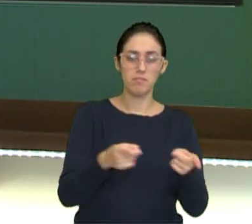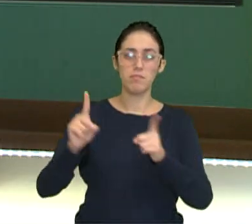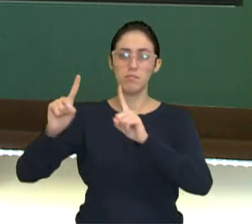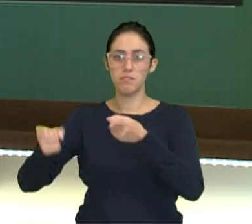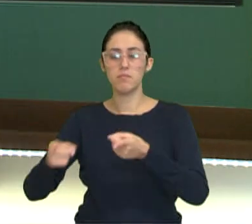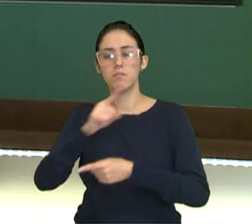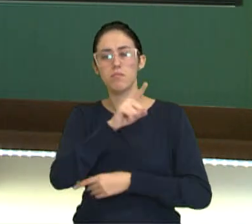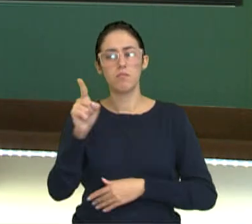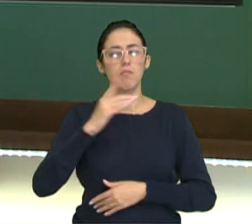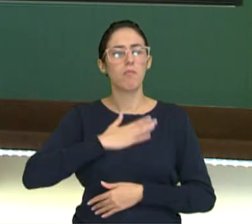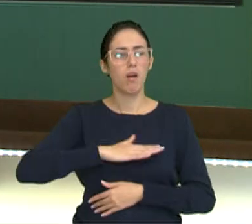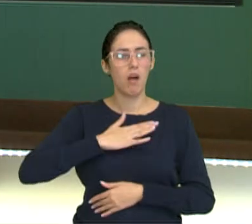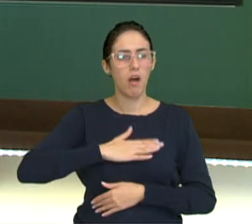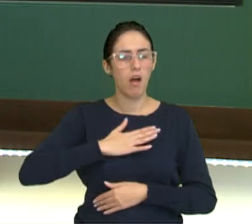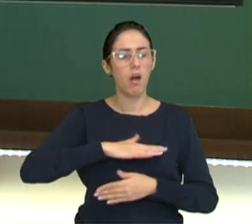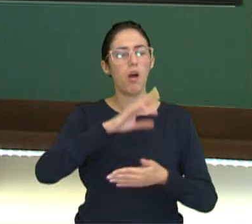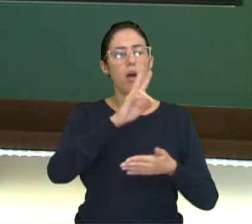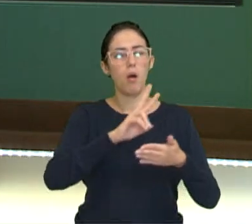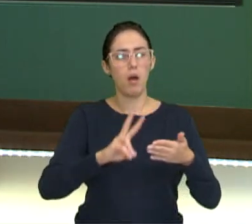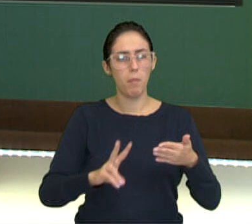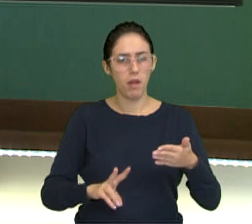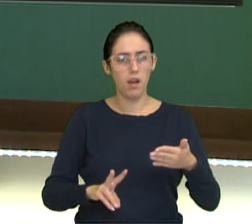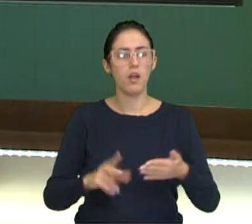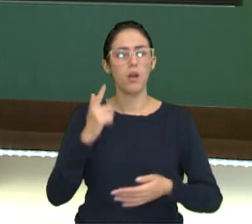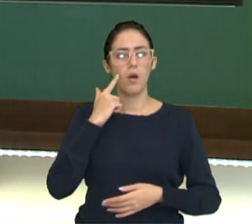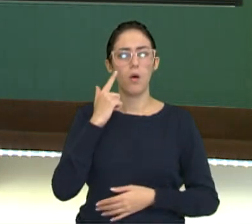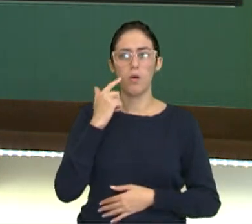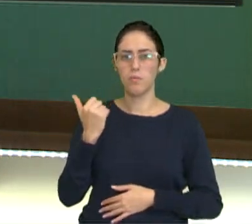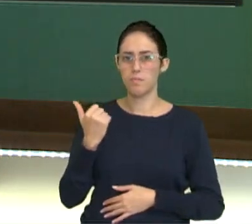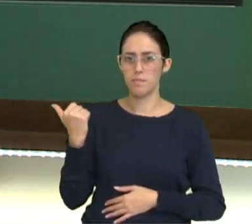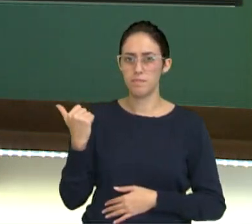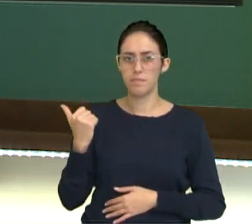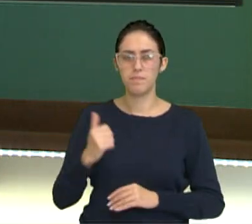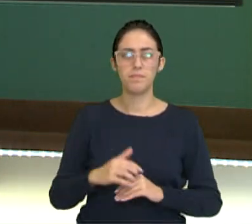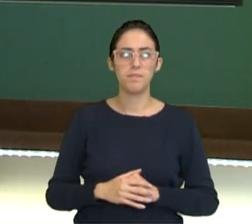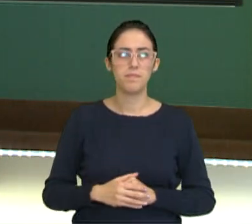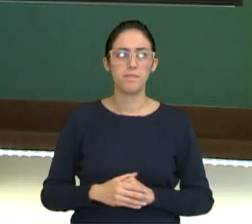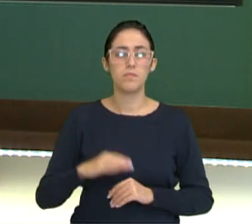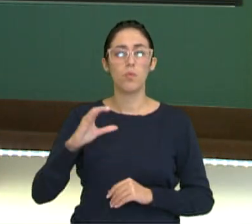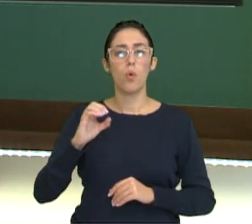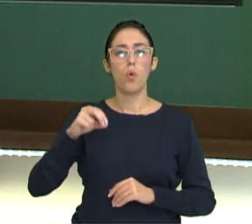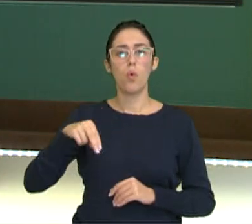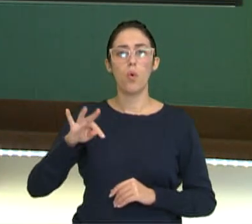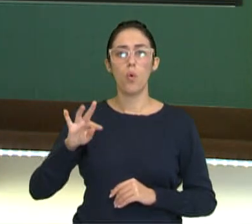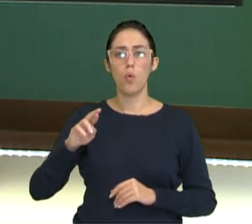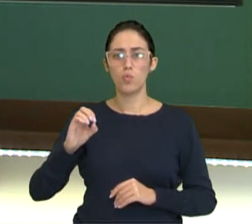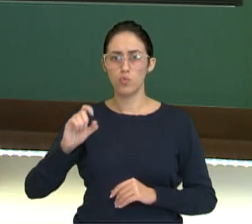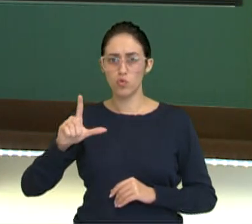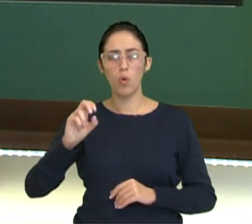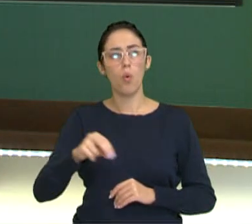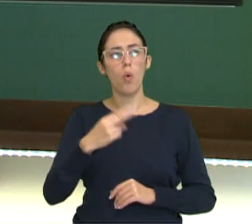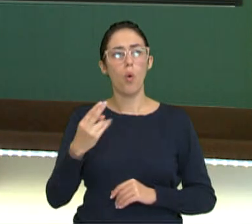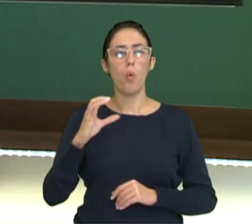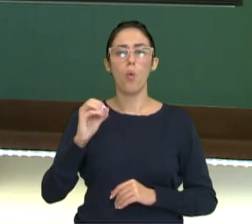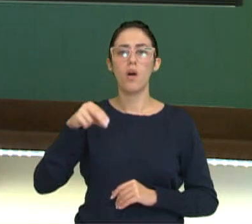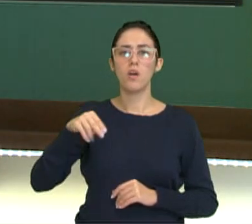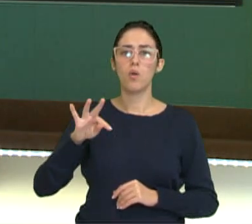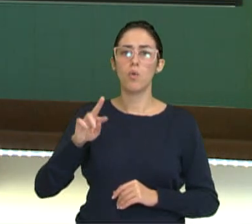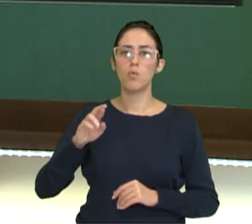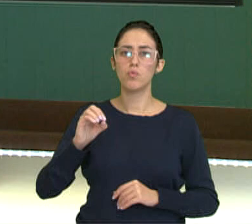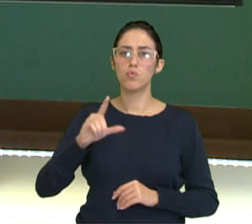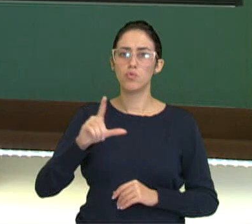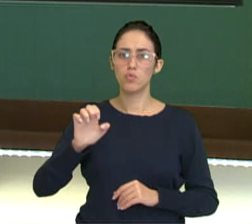com calma e decidam se você colocaria aqui control or controller e na de baixo unvalid